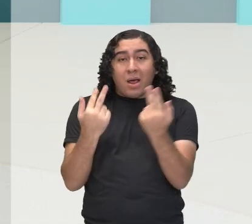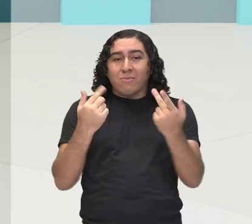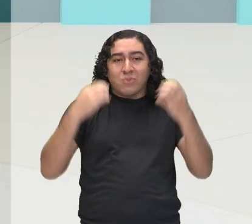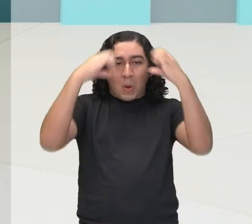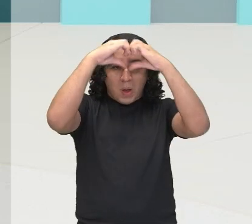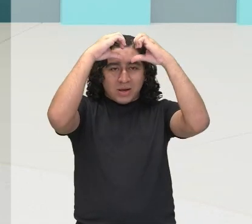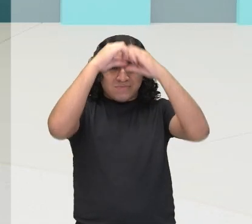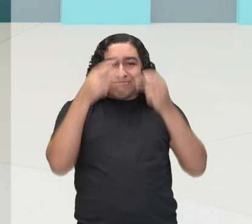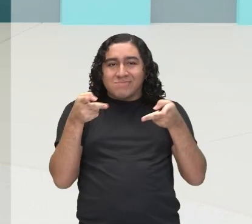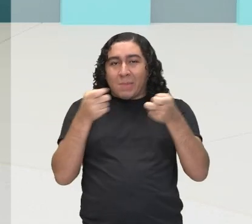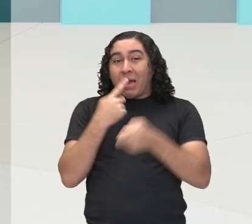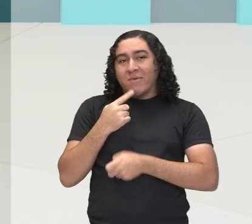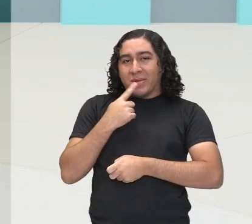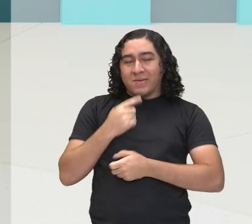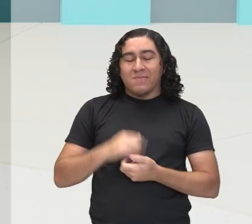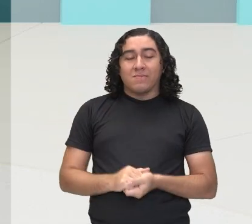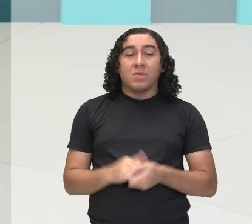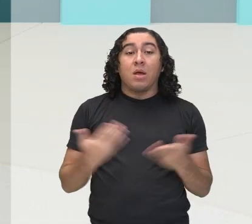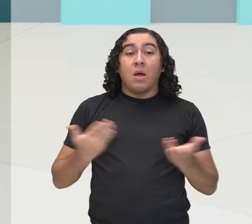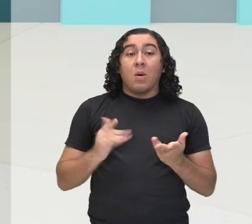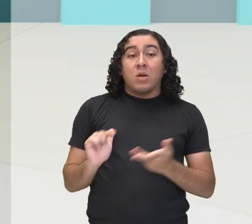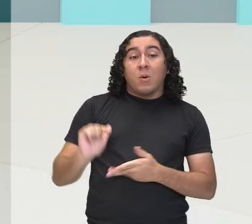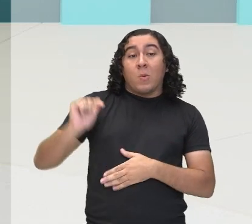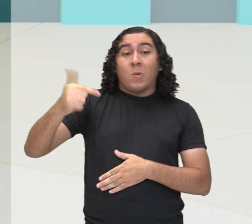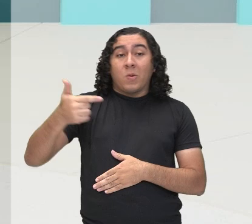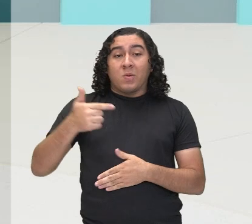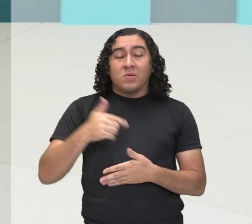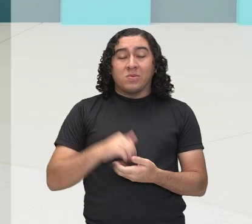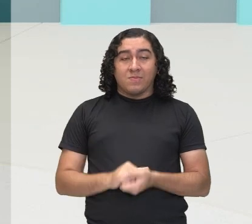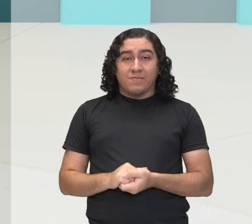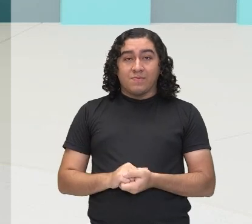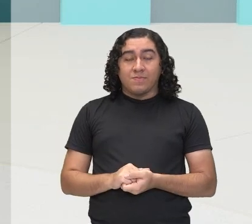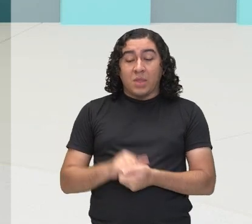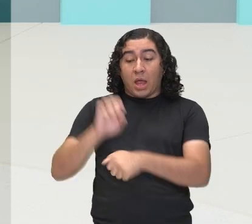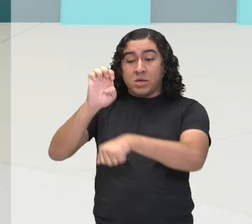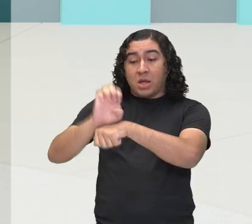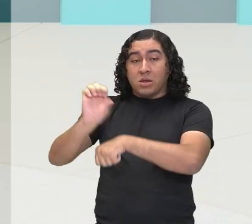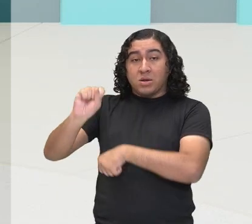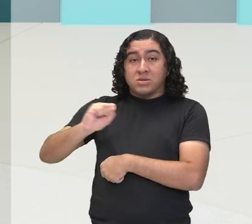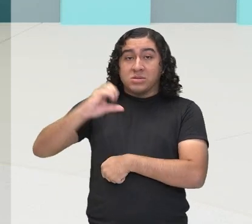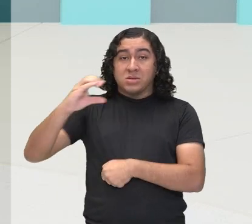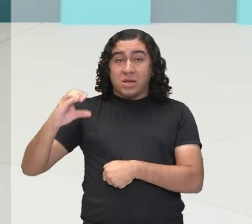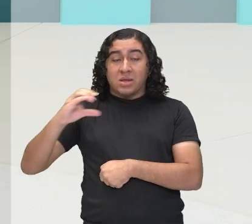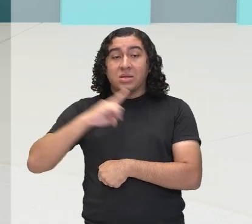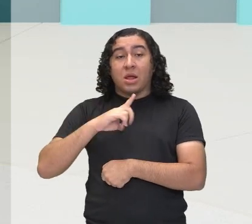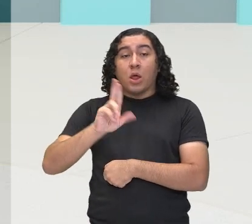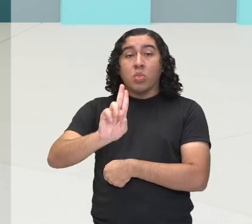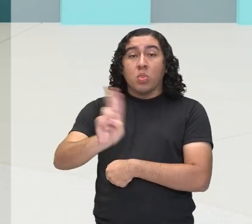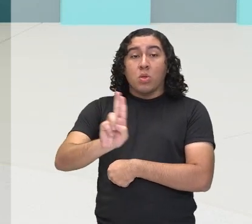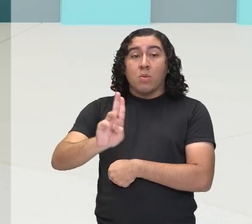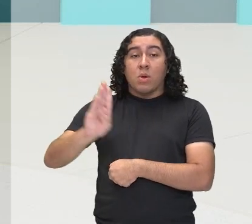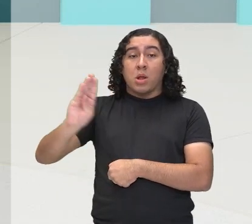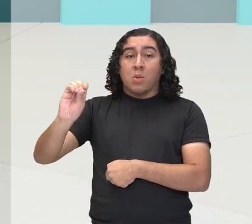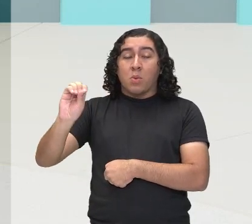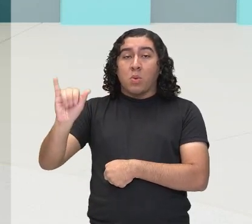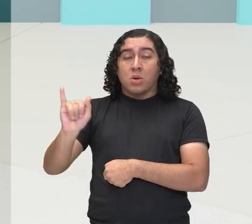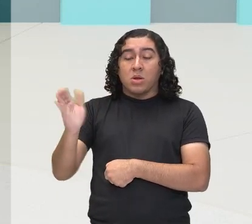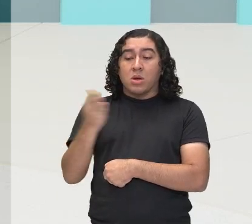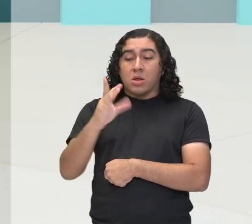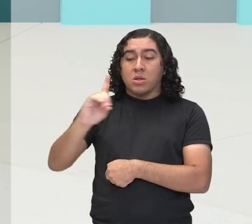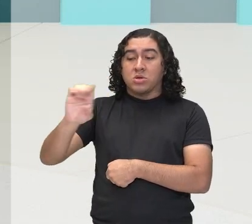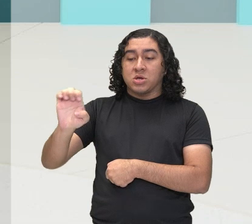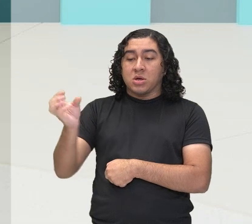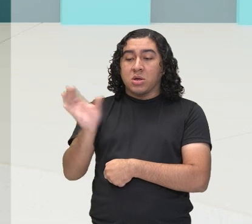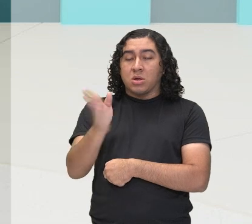isso? E vamos agora a Santa Catarina, que recebe o nome de boi de